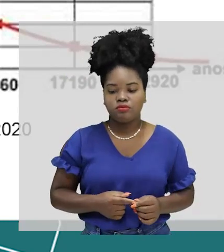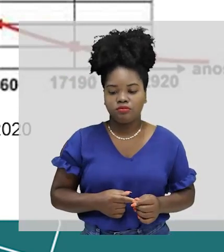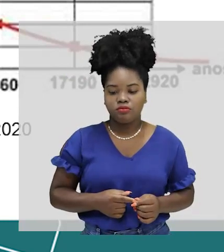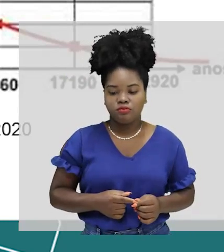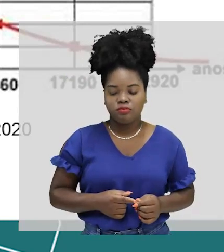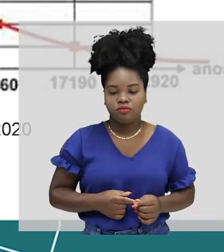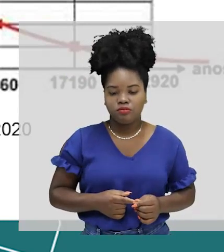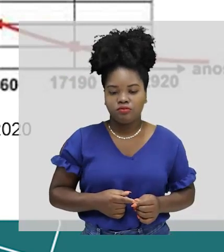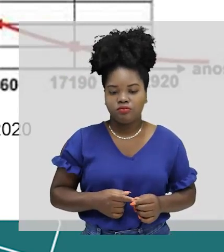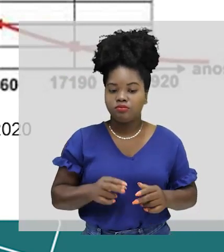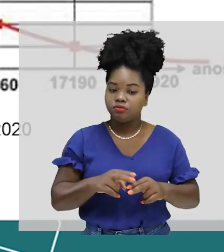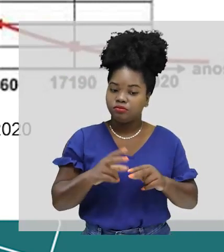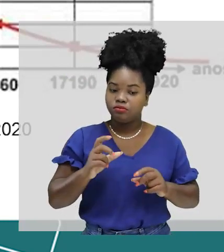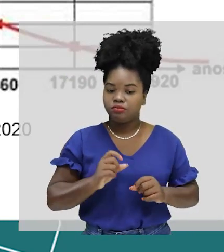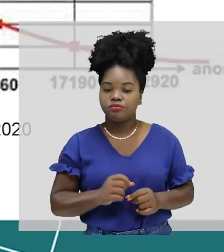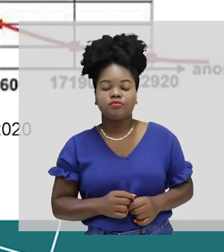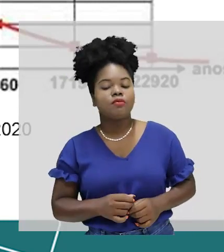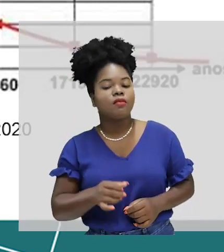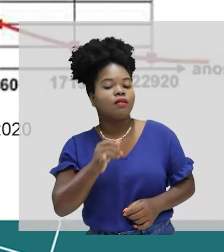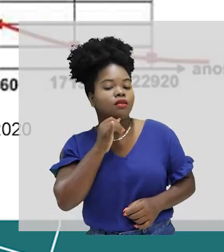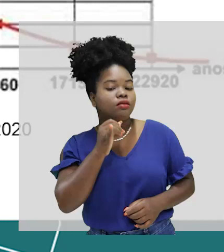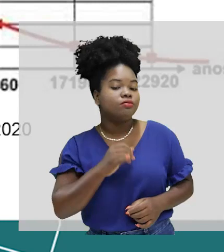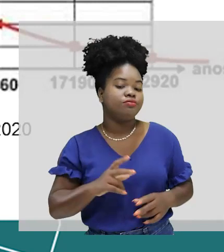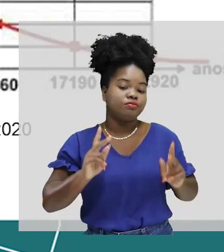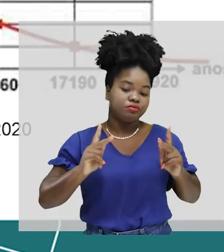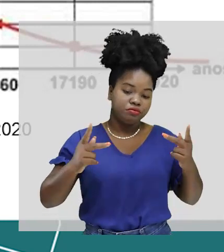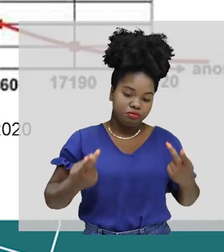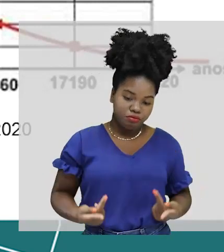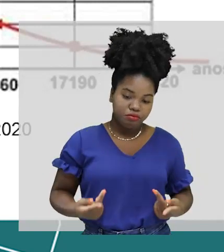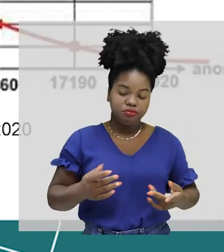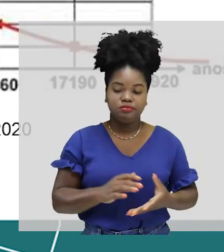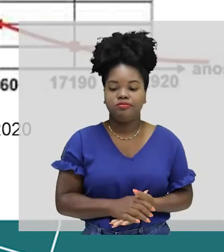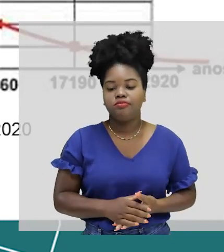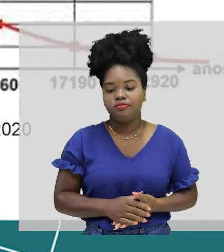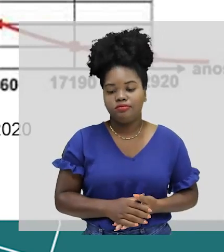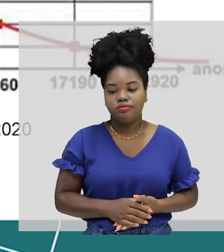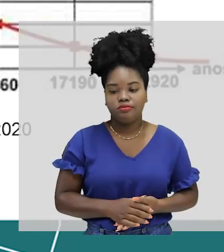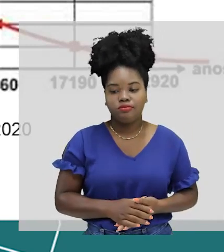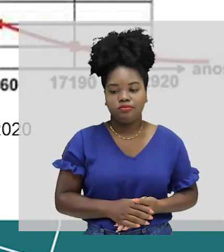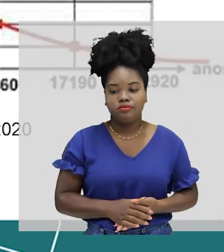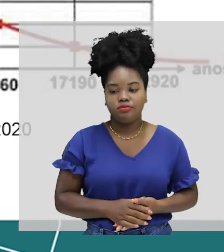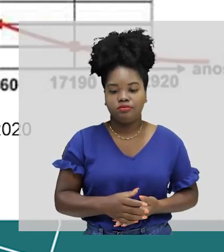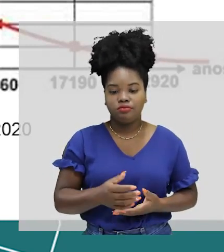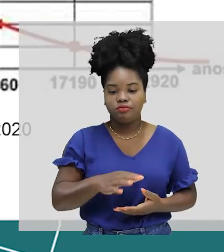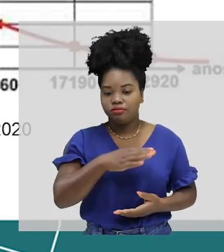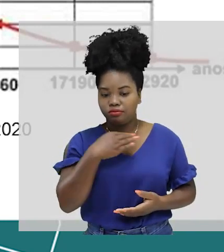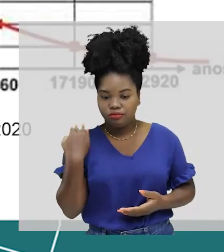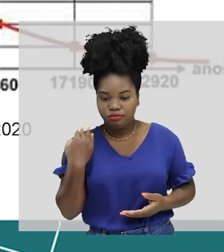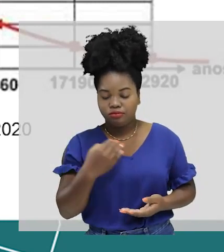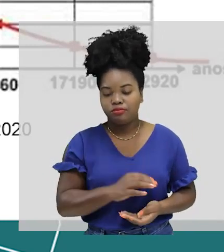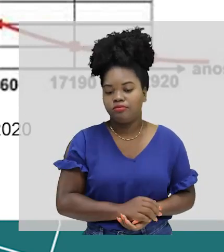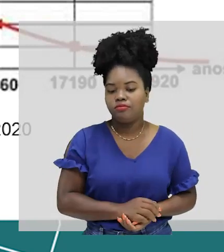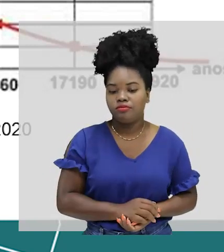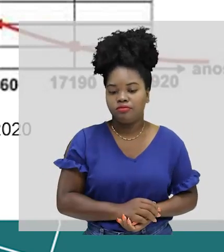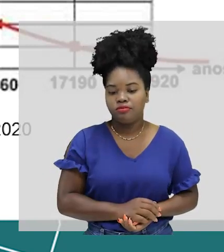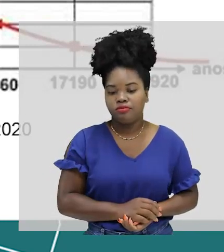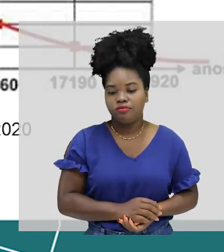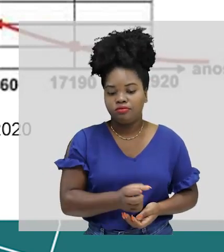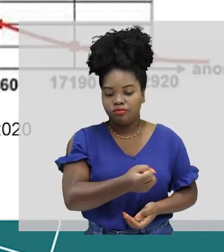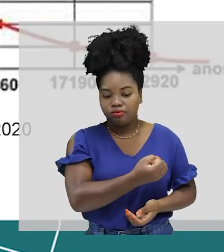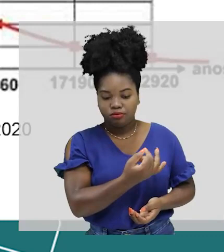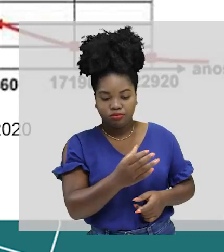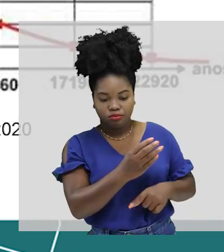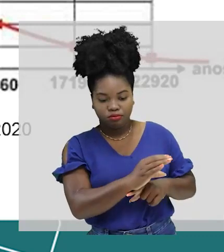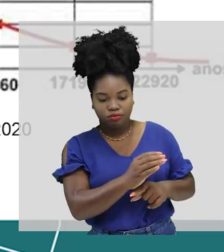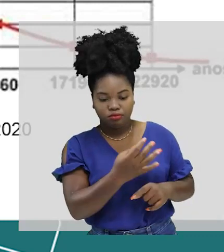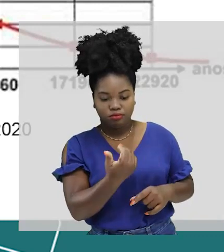momento que, por exemplo, o ser humano deixa de se alimentar, né, morreu, então essa quantidade de